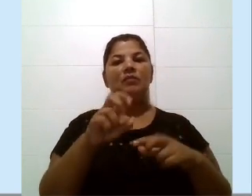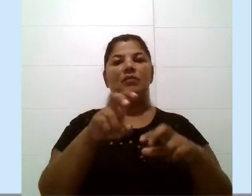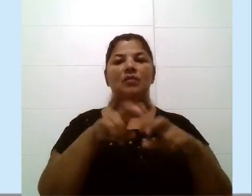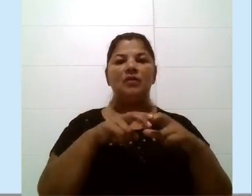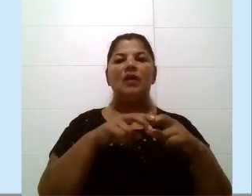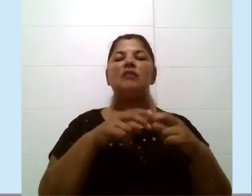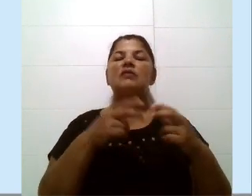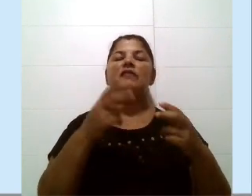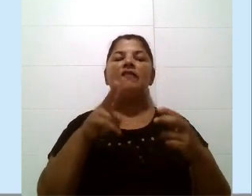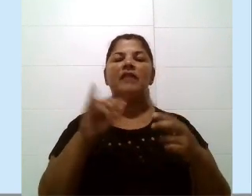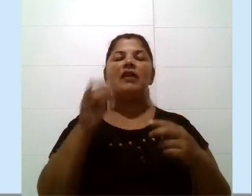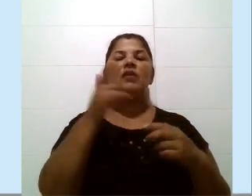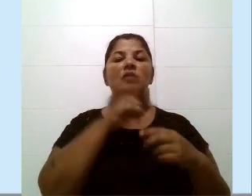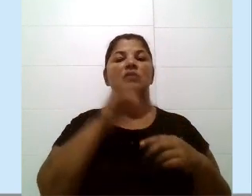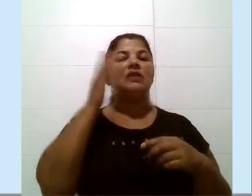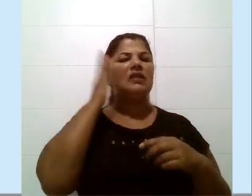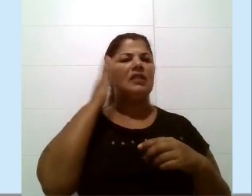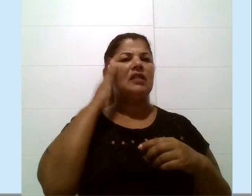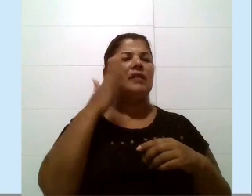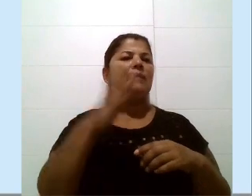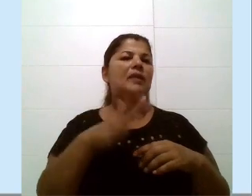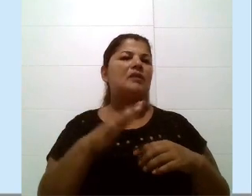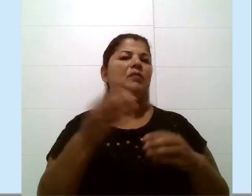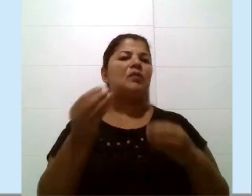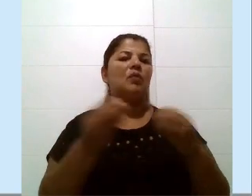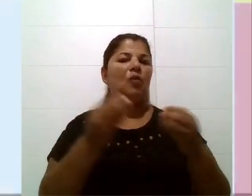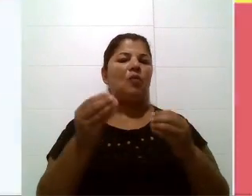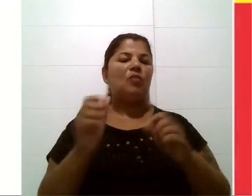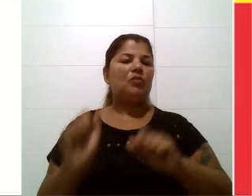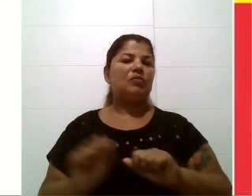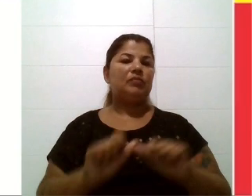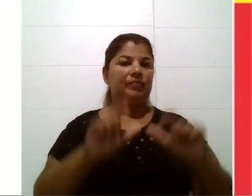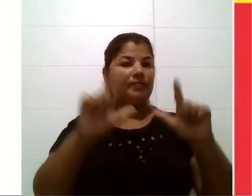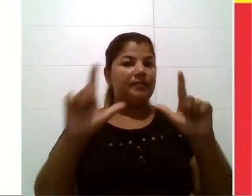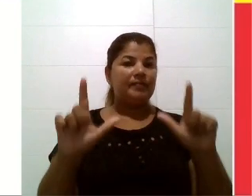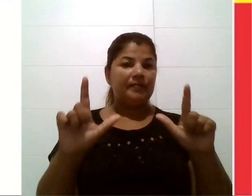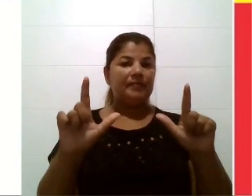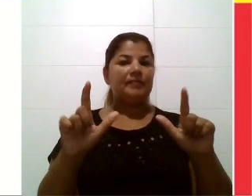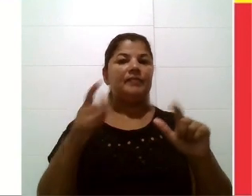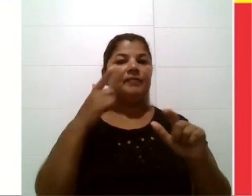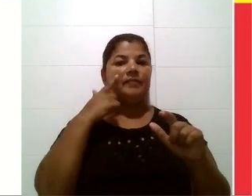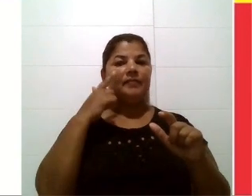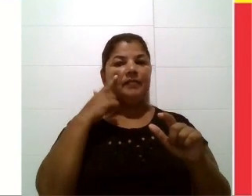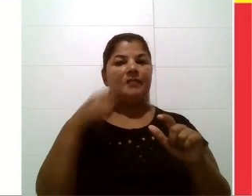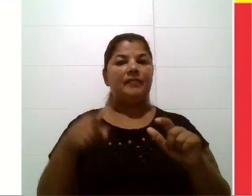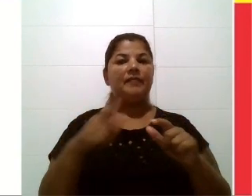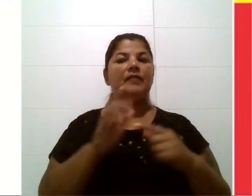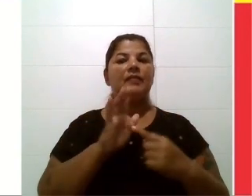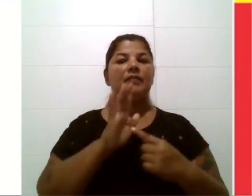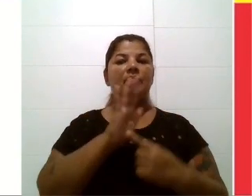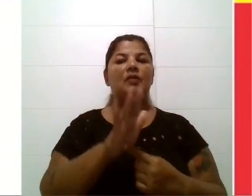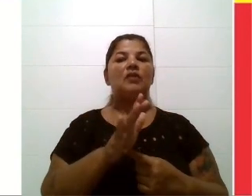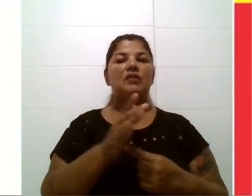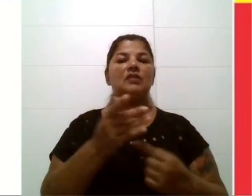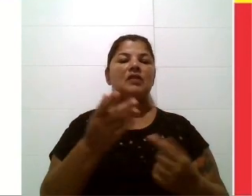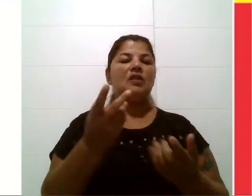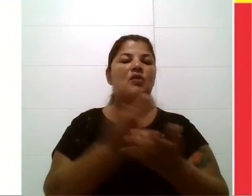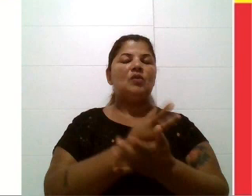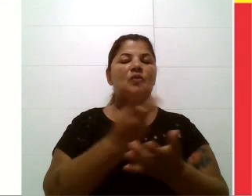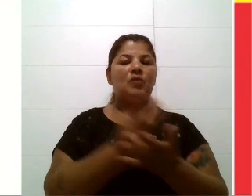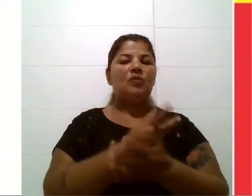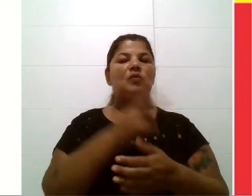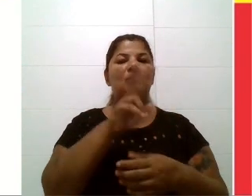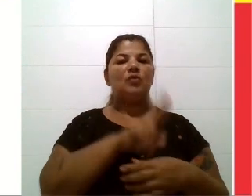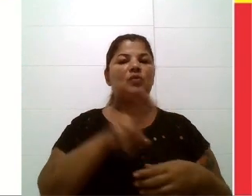isso a partir dos próximos slides. Olha na tela mais uma vez. Esse mau uso que a gente está falando, ele causa